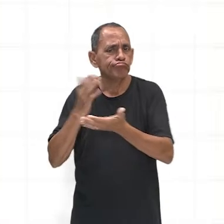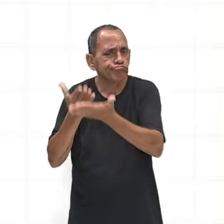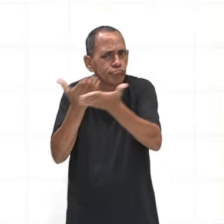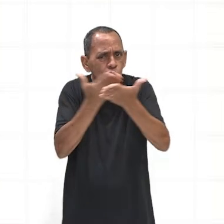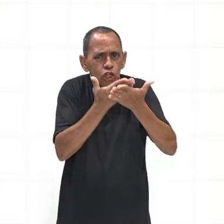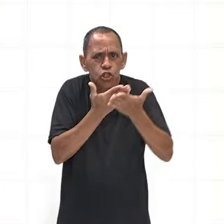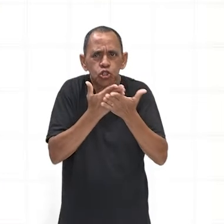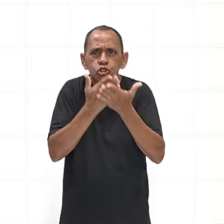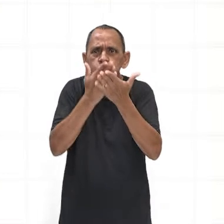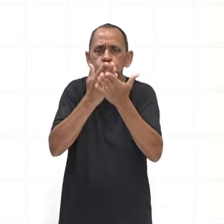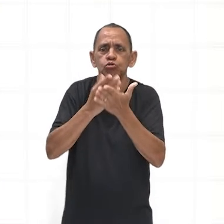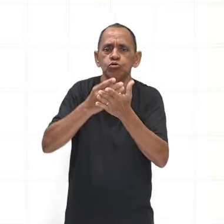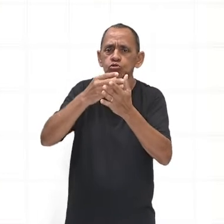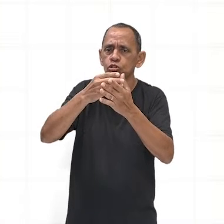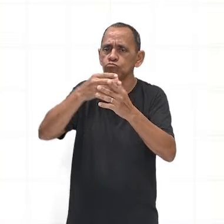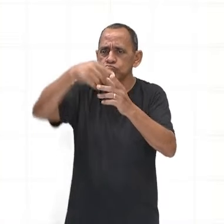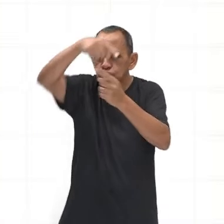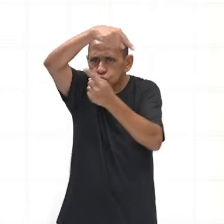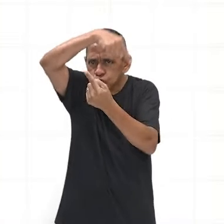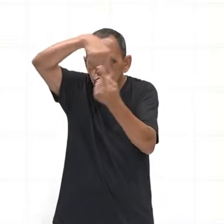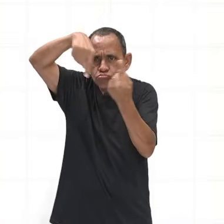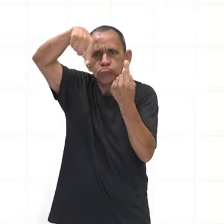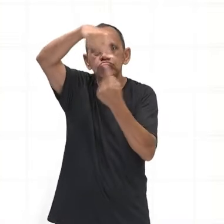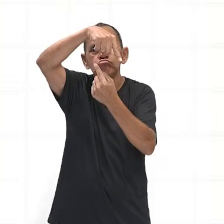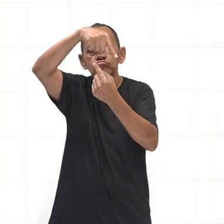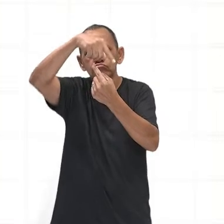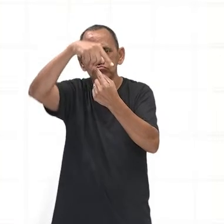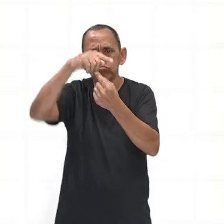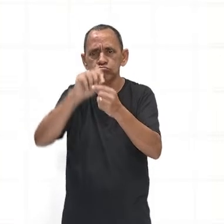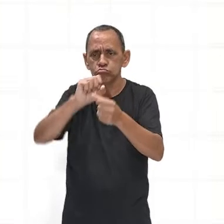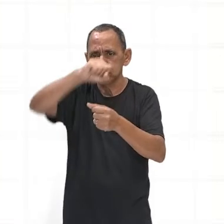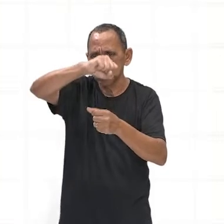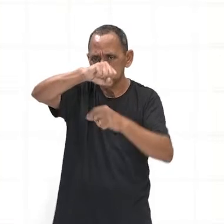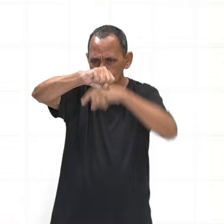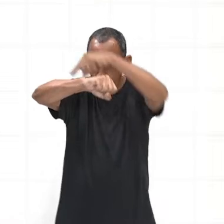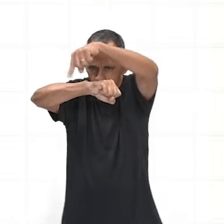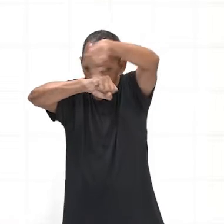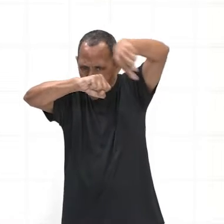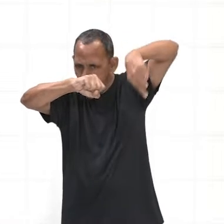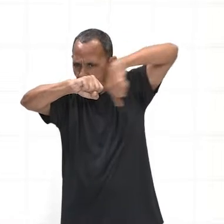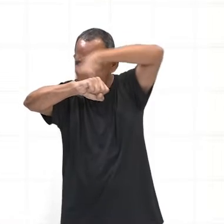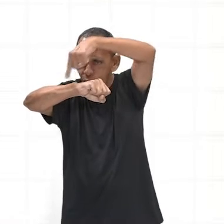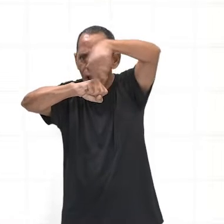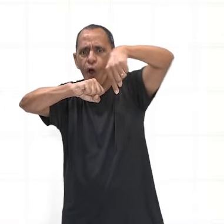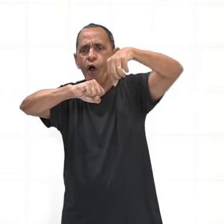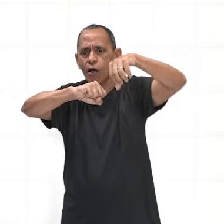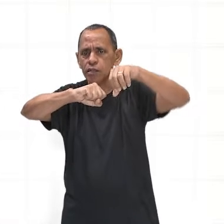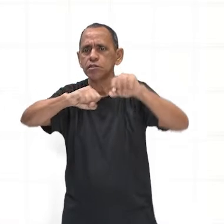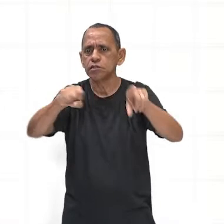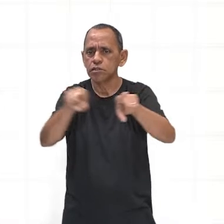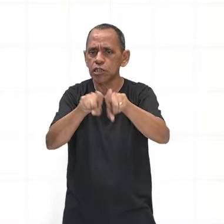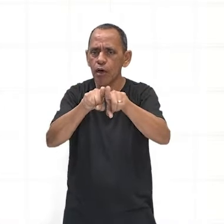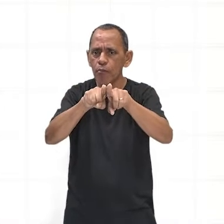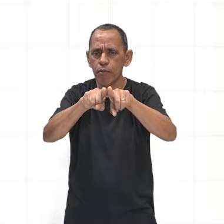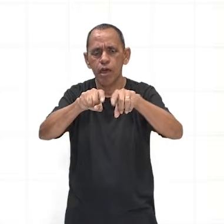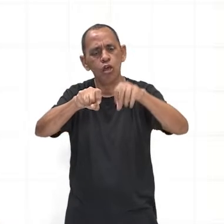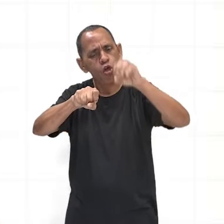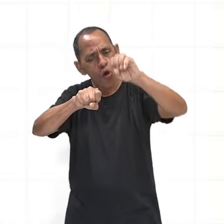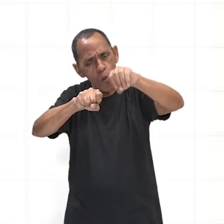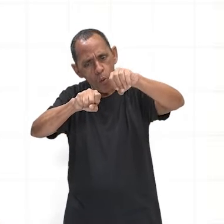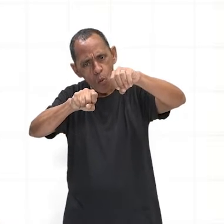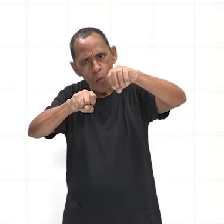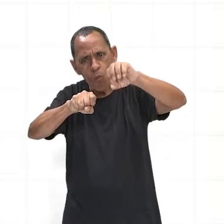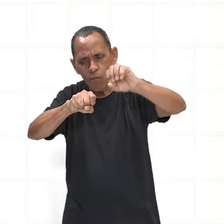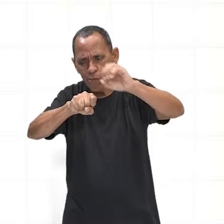uma ideia aí de como eles eram uma sociedade, uma civilização evoluída. Eles tinham uma grande compreensão,